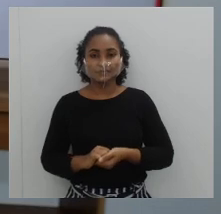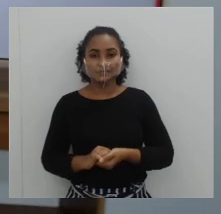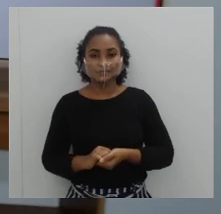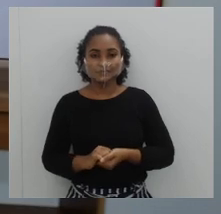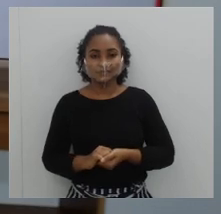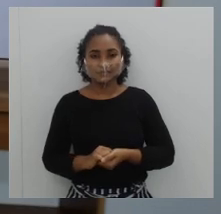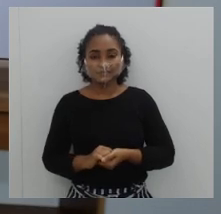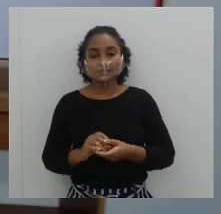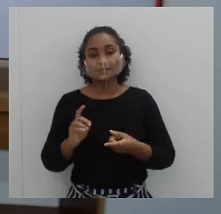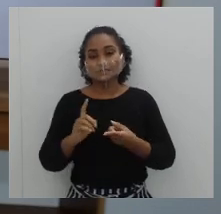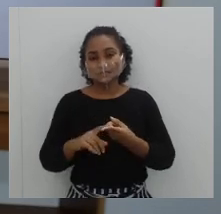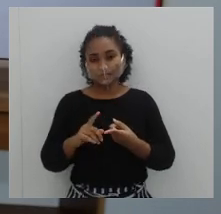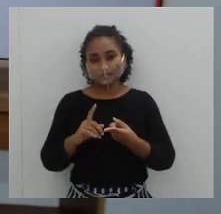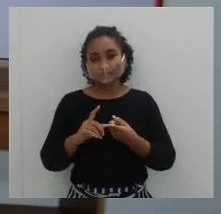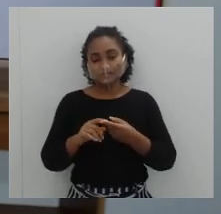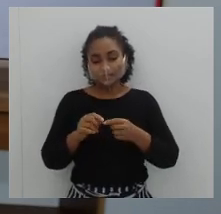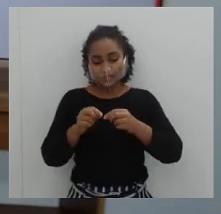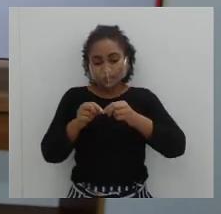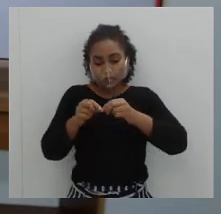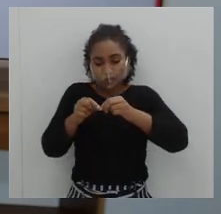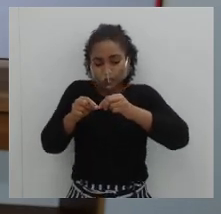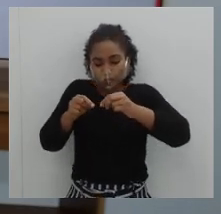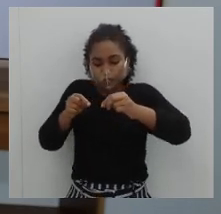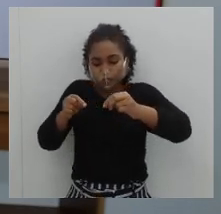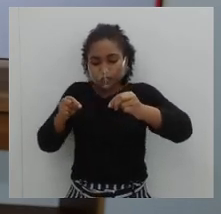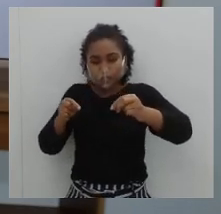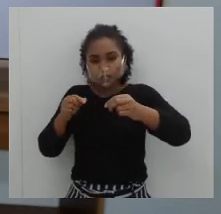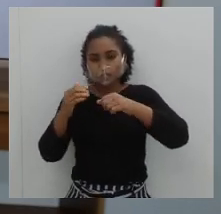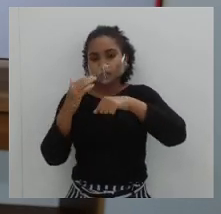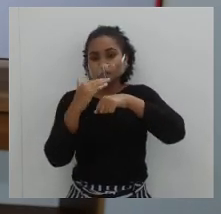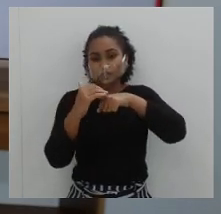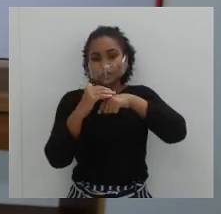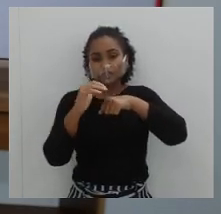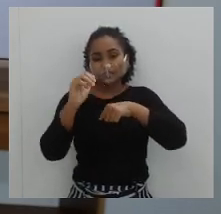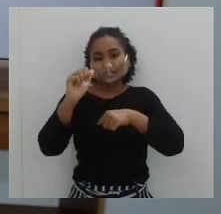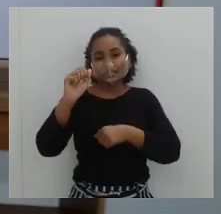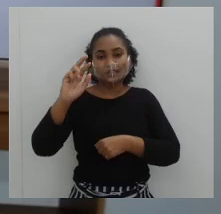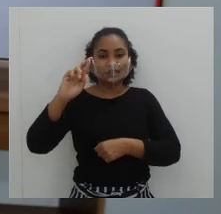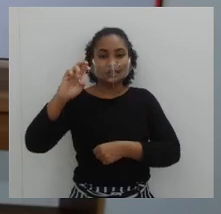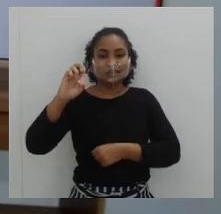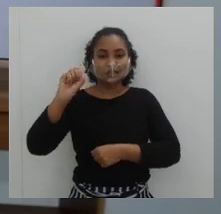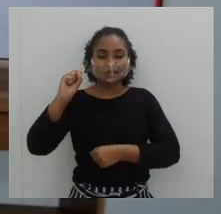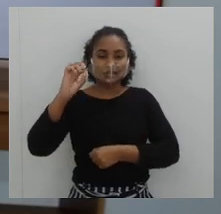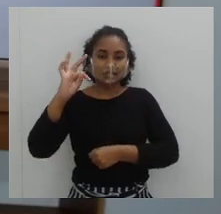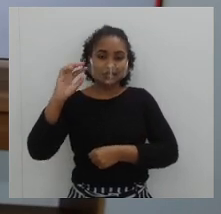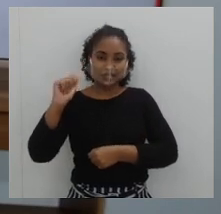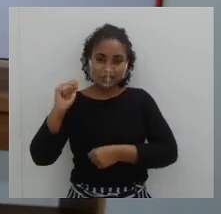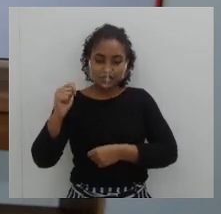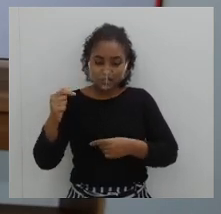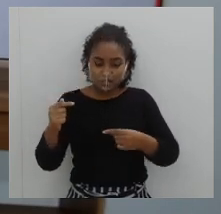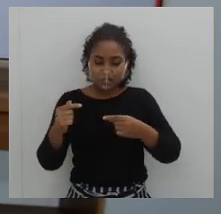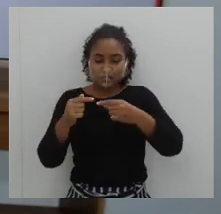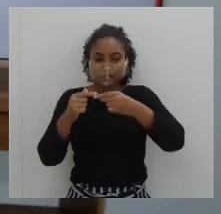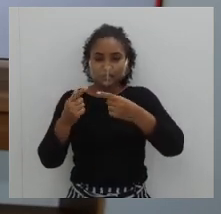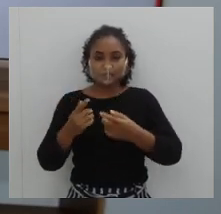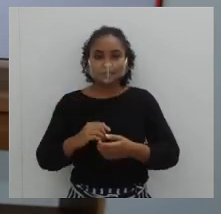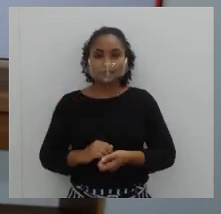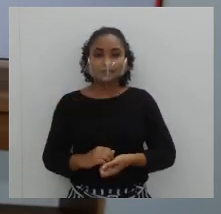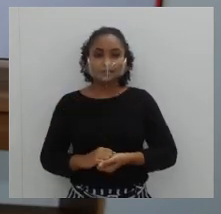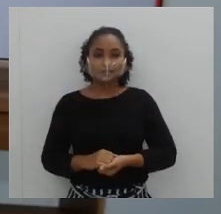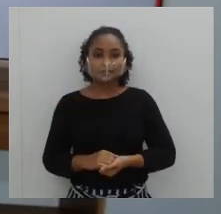Né? E as arestas também. Que a aresta vai unir cada face com a outra face. Correto?